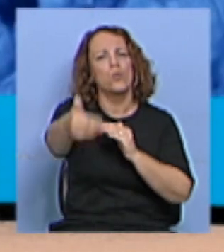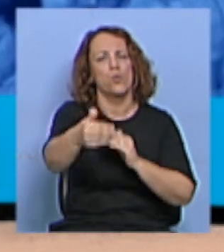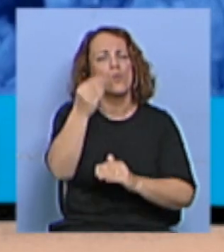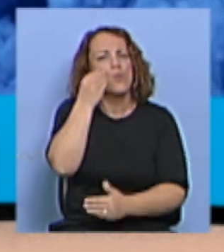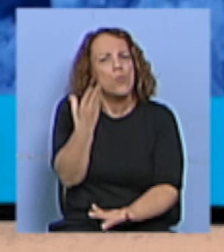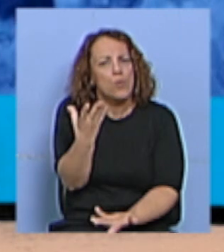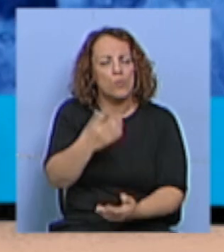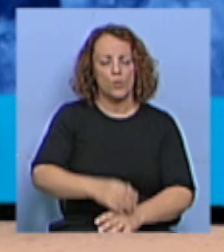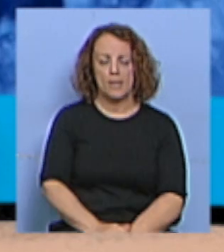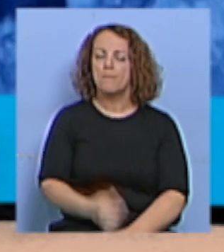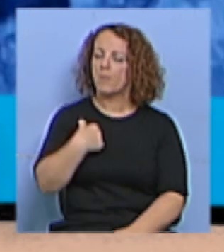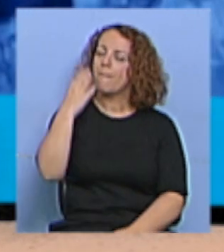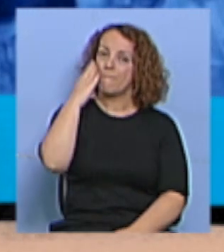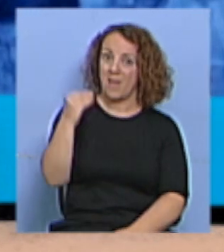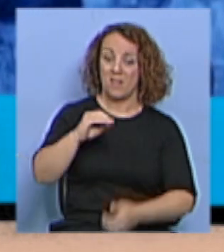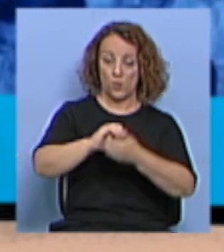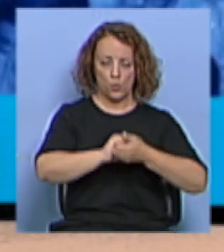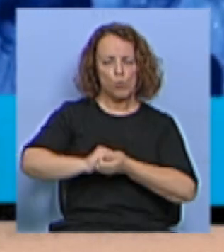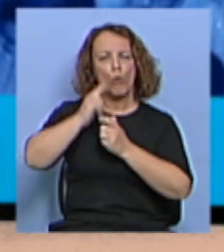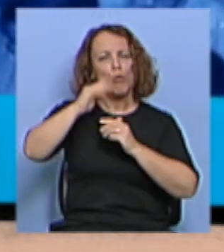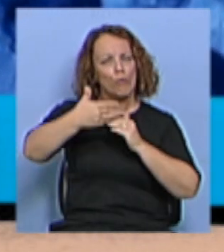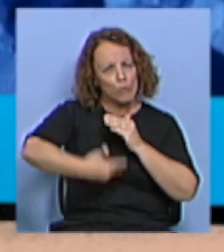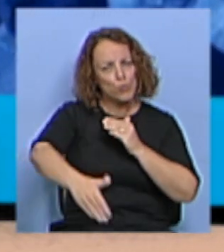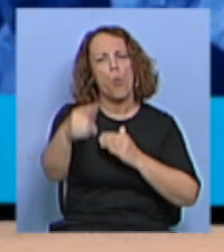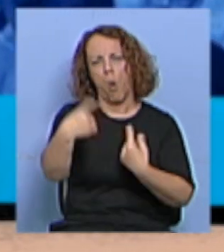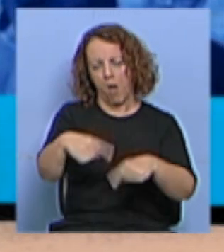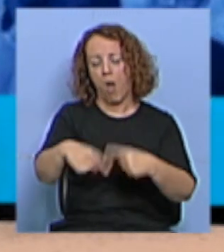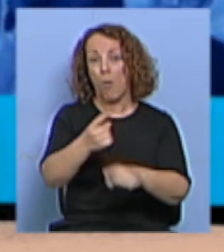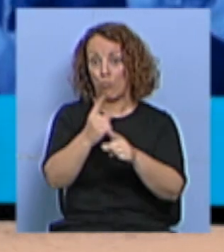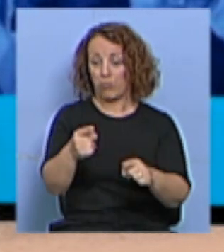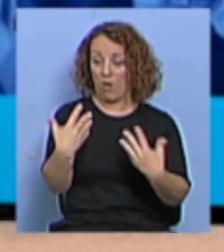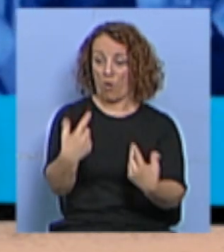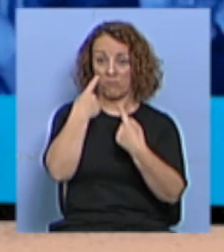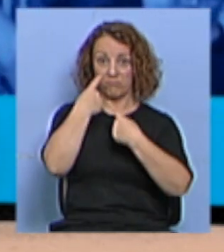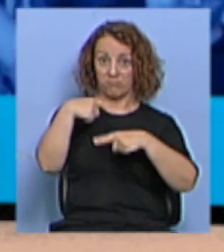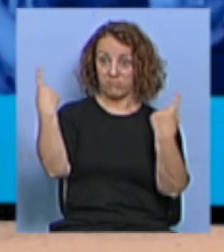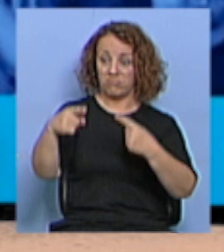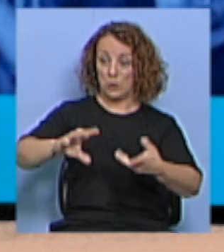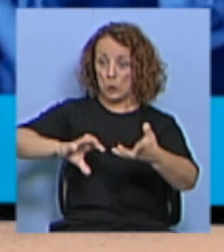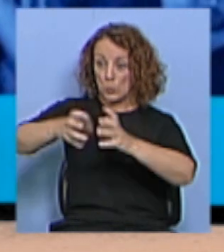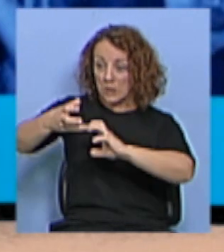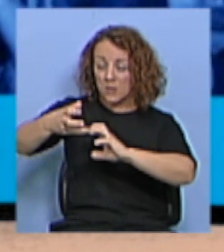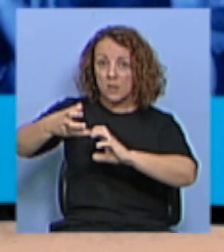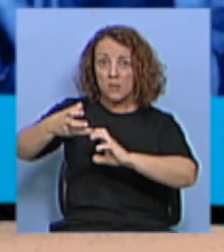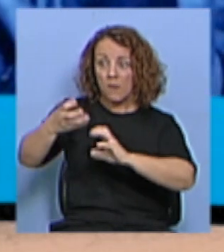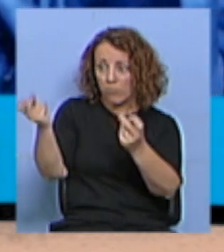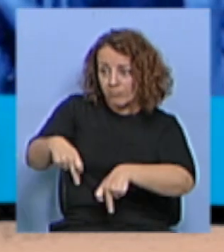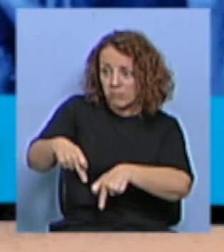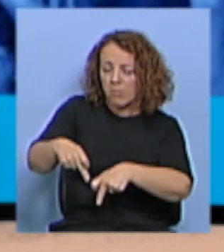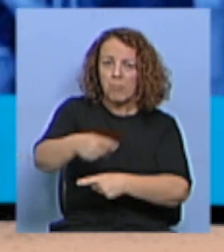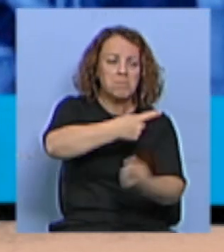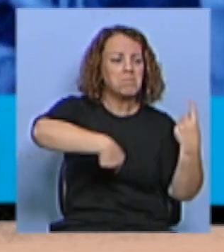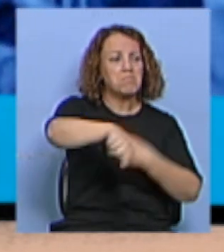está, esta crise mostrou-nos que sem solidariedade não é possível dar uma resposta. Todos são necessários e aqui